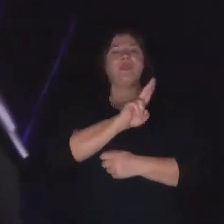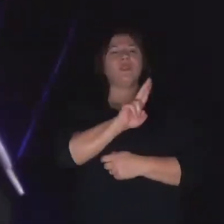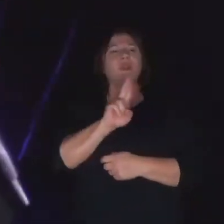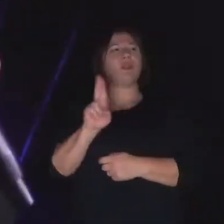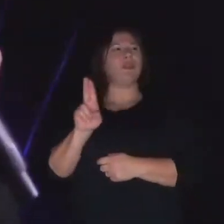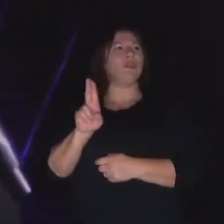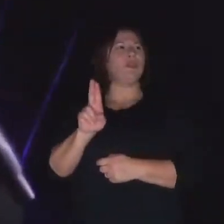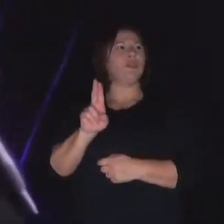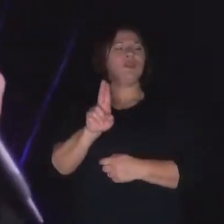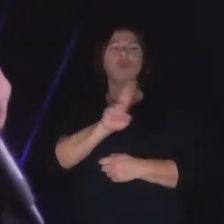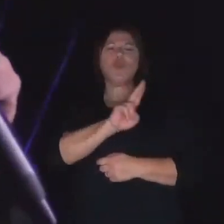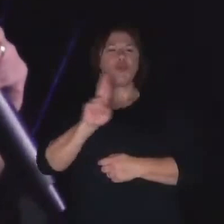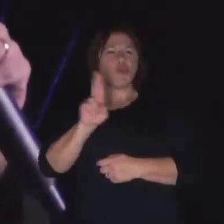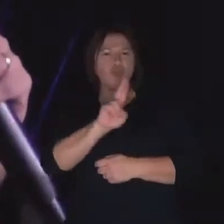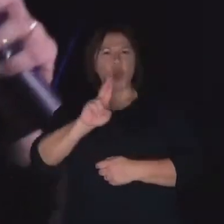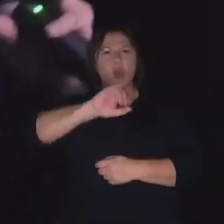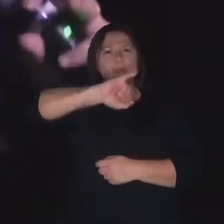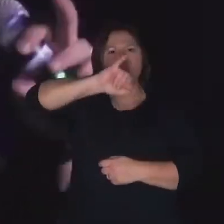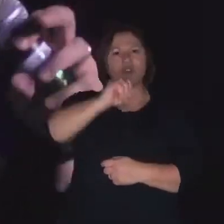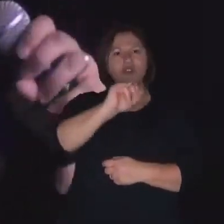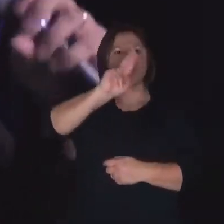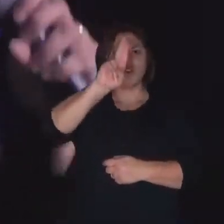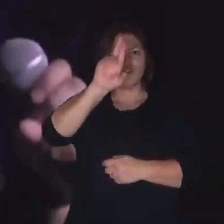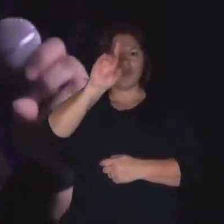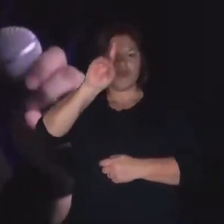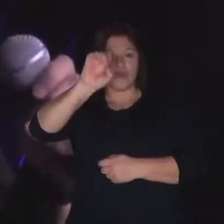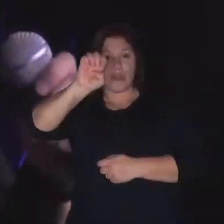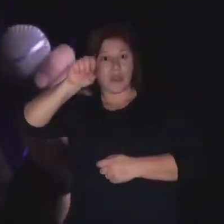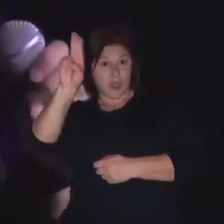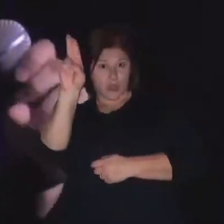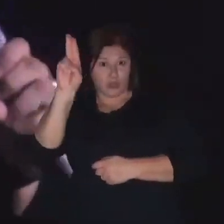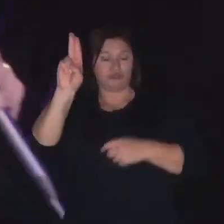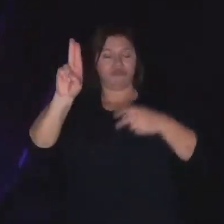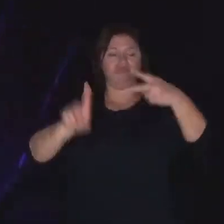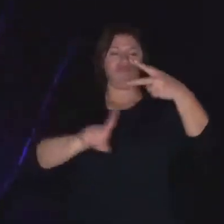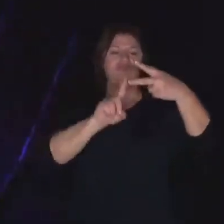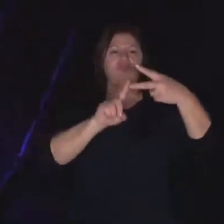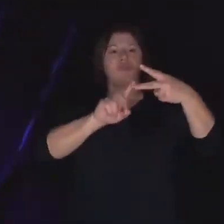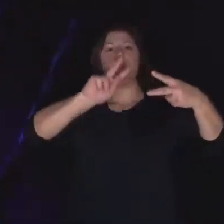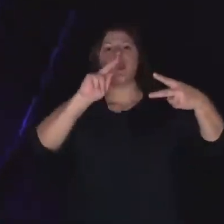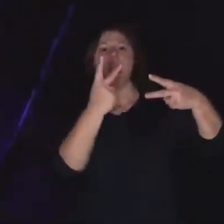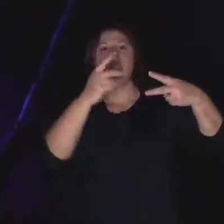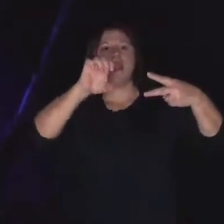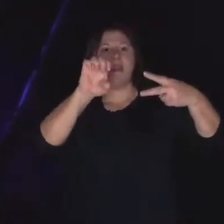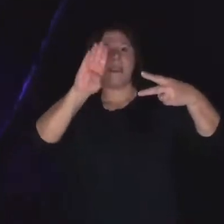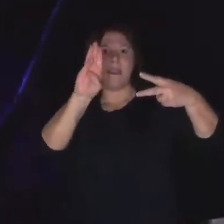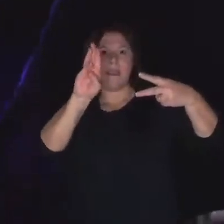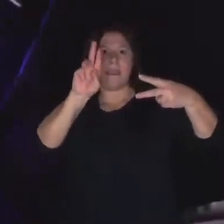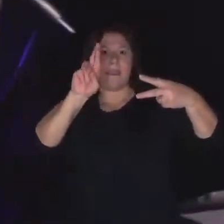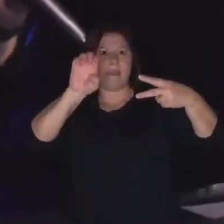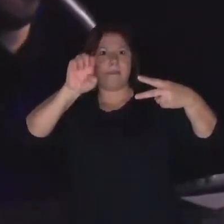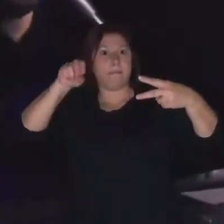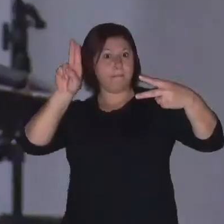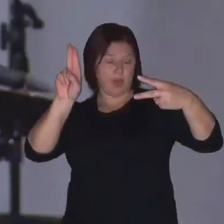porquê hebreu, o porquê judeu, o porquê judeu, o porquê hebreu? Não é tudo a mesma coisa? Olhem só, isso aqui é uma curiosidade, não vai mudar